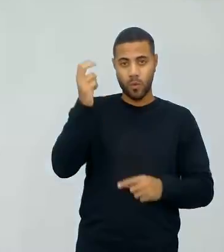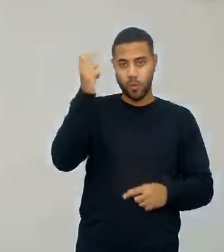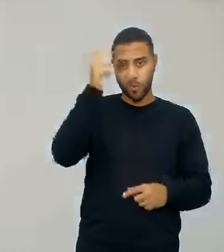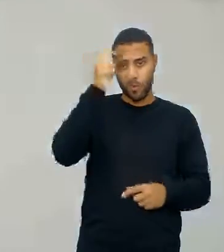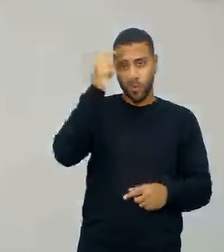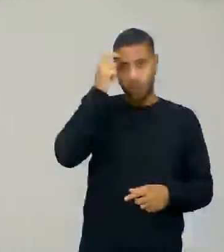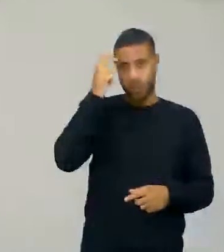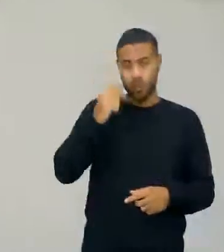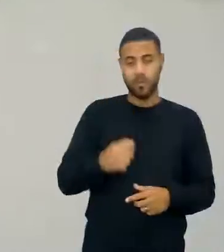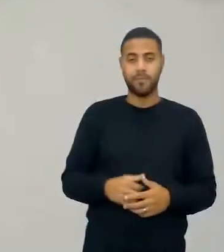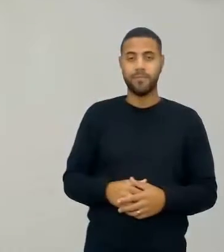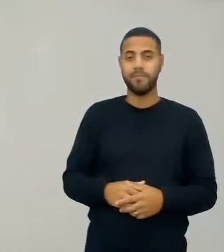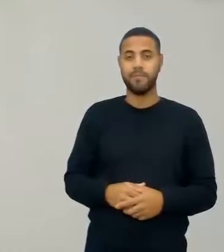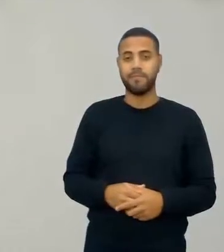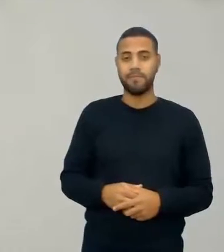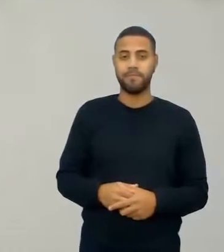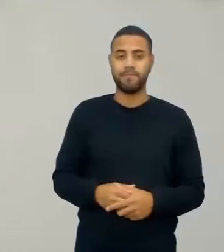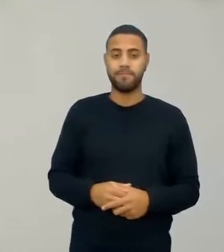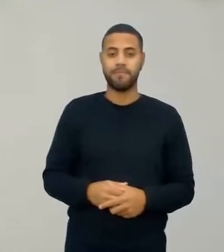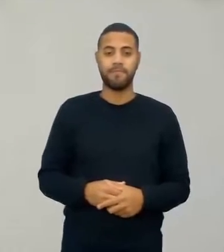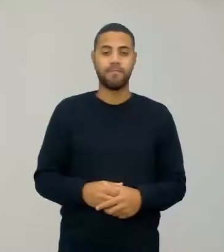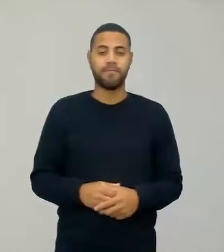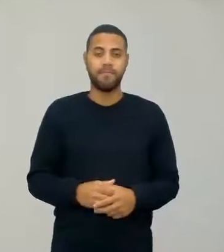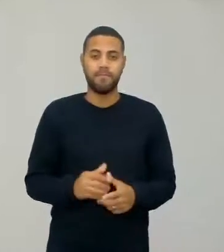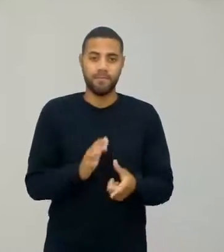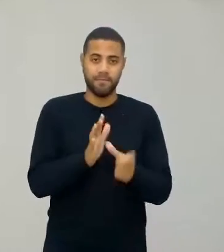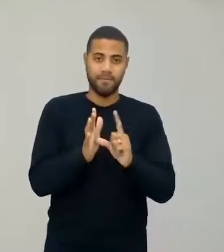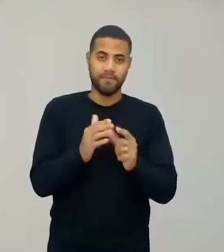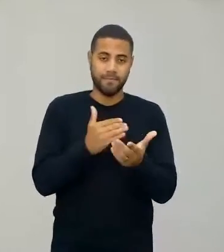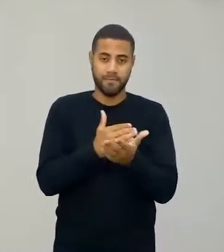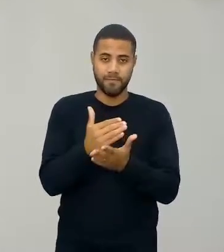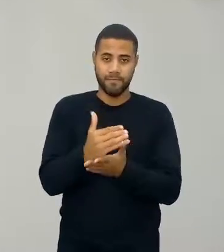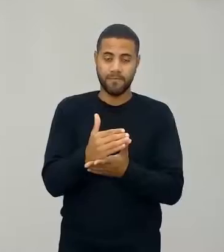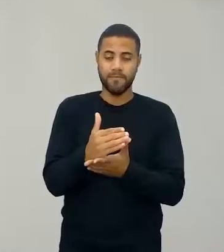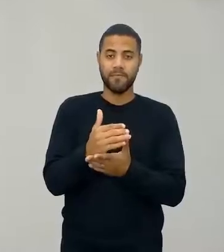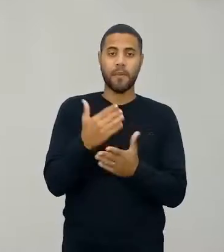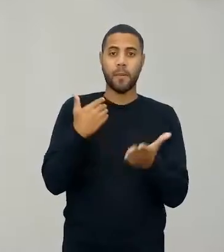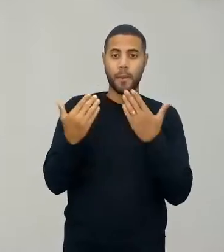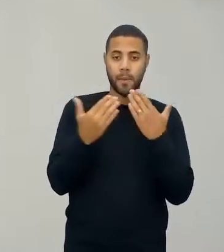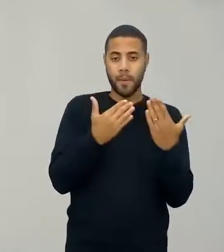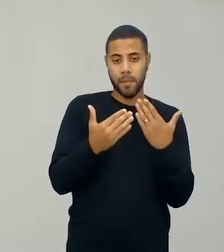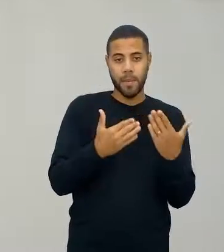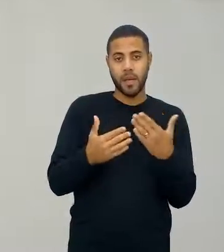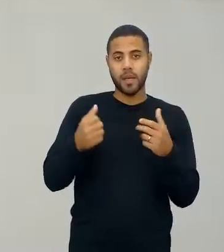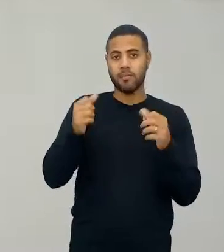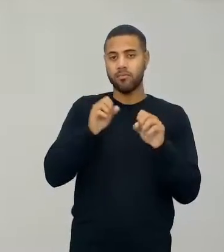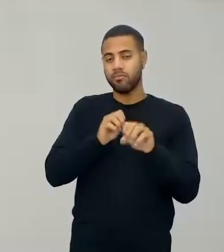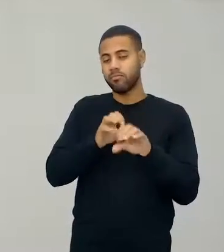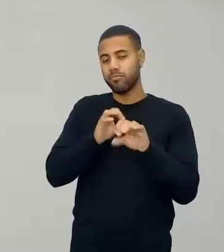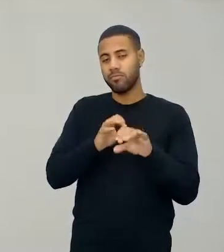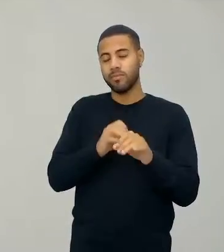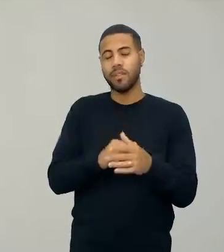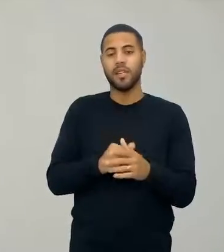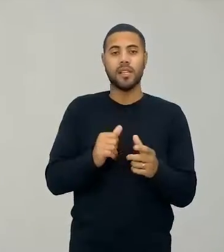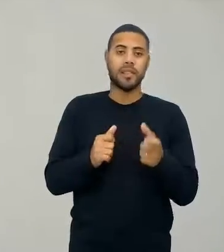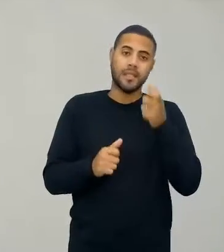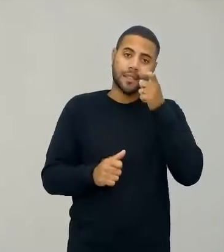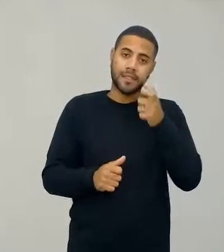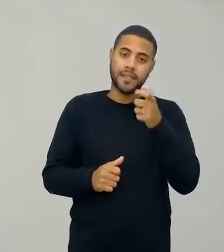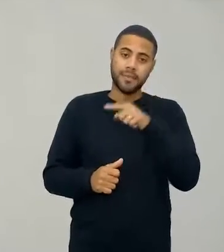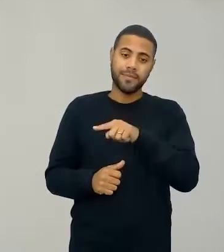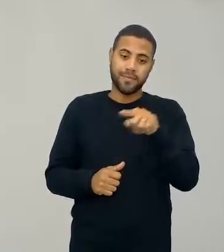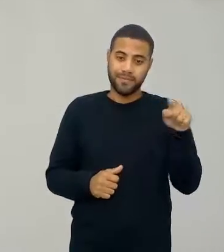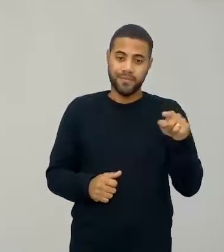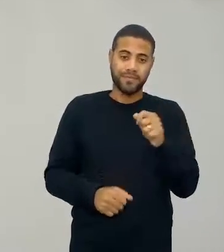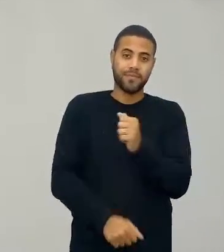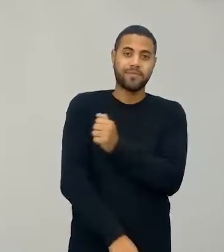sociocultural, tá? Mas, antes de nós começarmos aí o nosso papo, a nossa conversa, é interessante para o